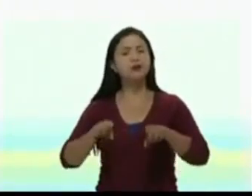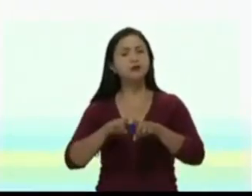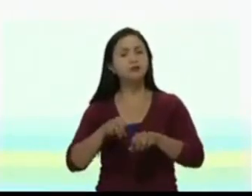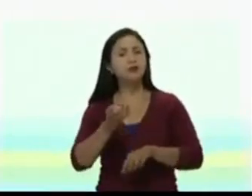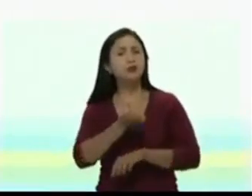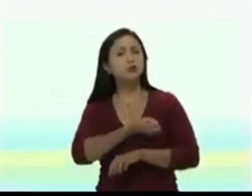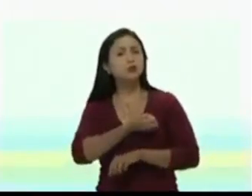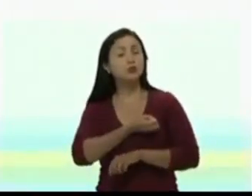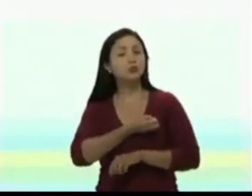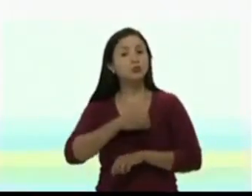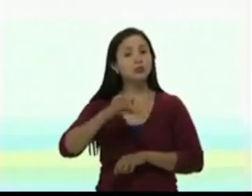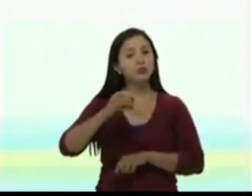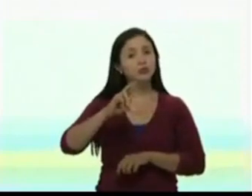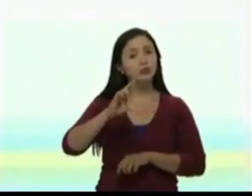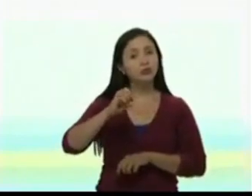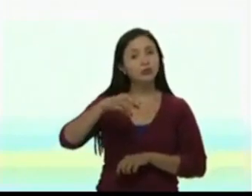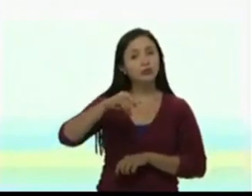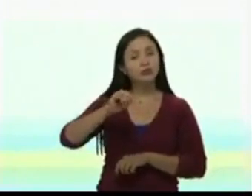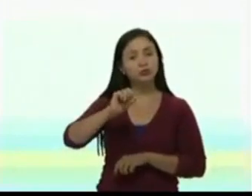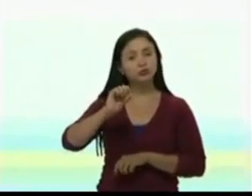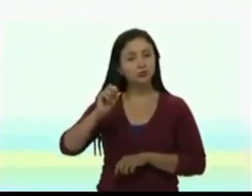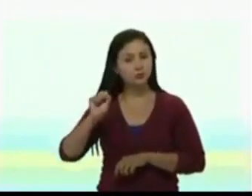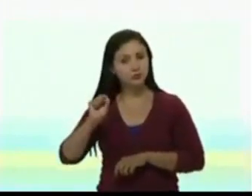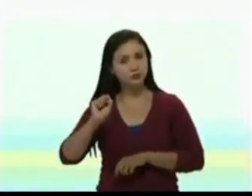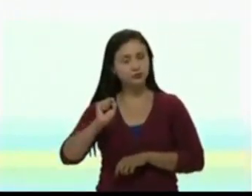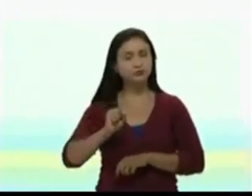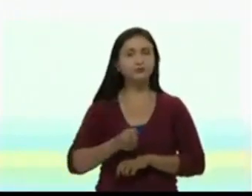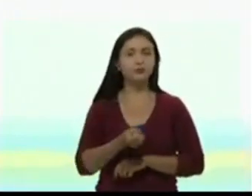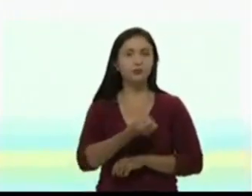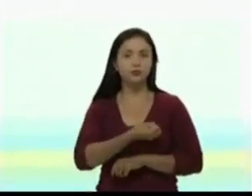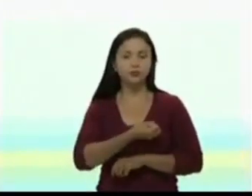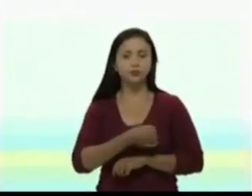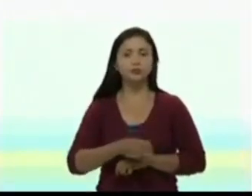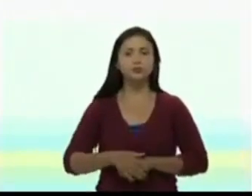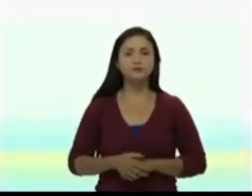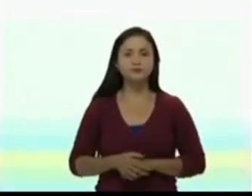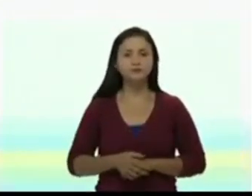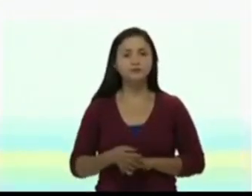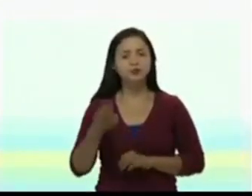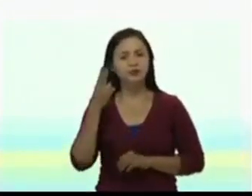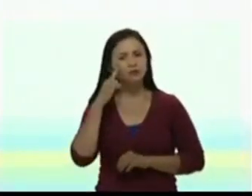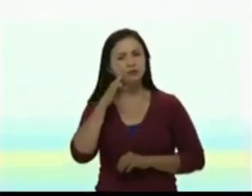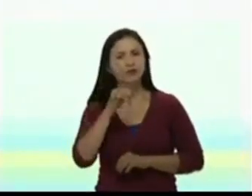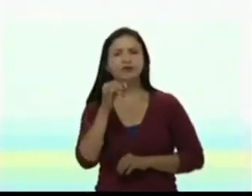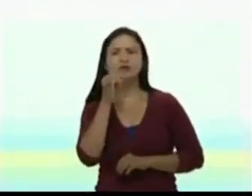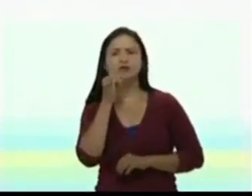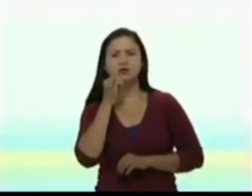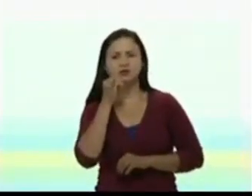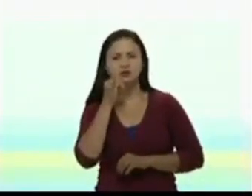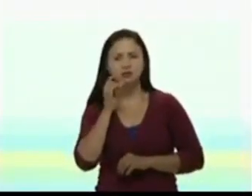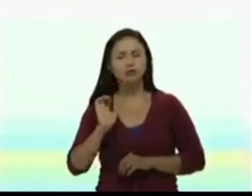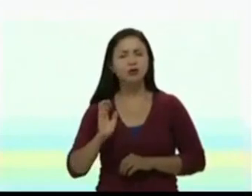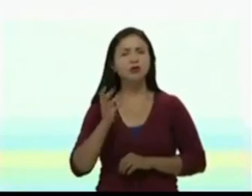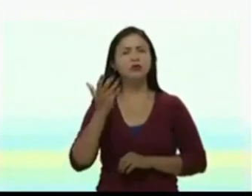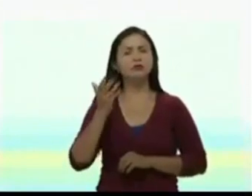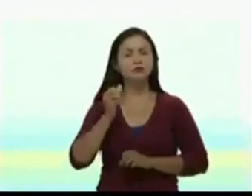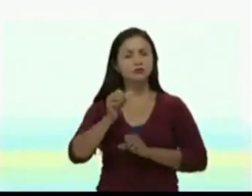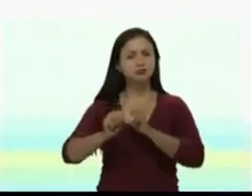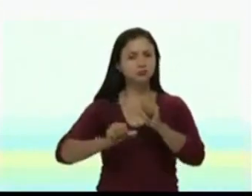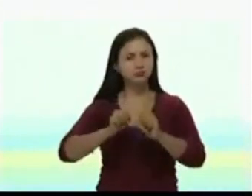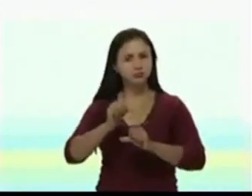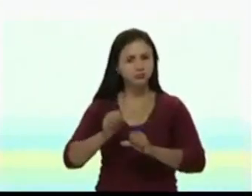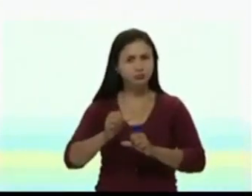número de cromossomos, denominadas mutações cromossômicas numéricas. Vemos aqui um exemplo de mutação cromossômica estrutural